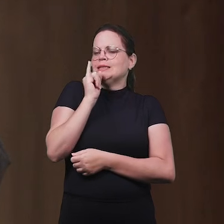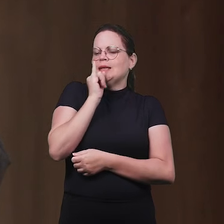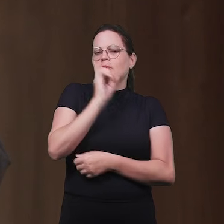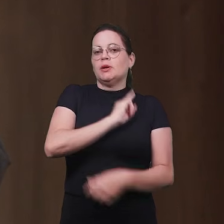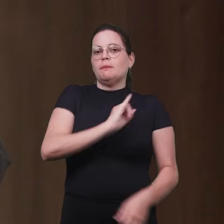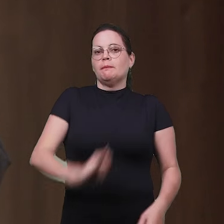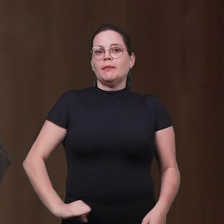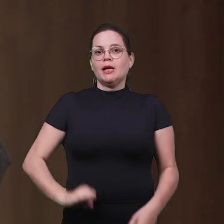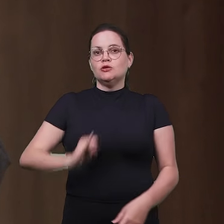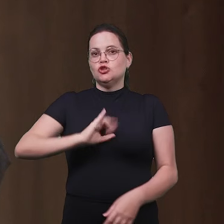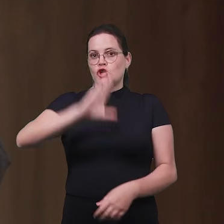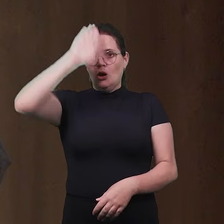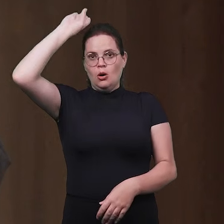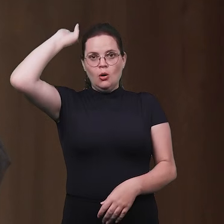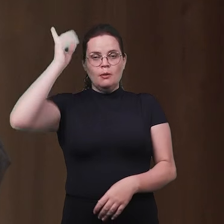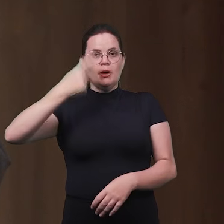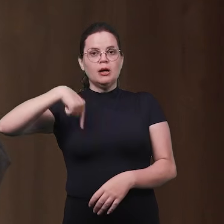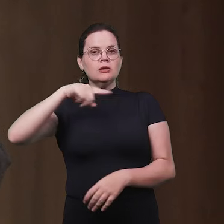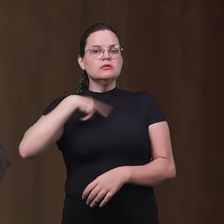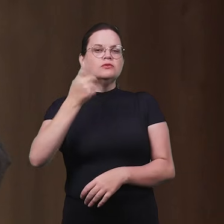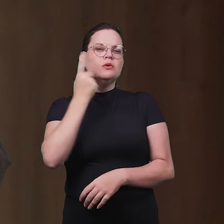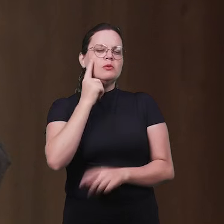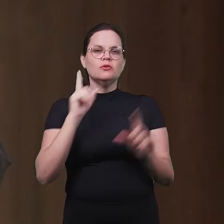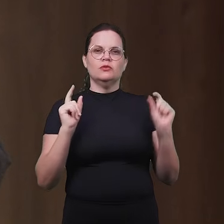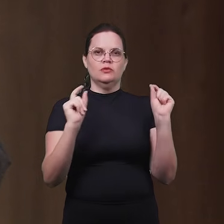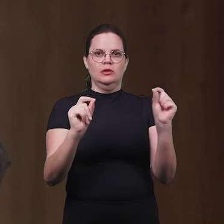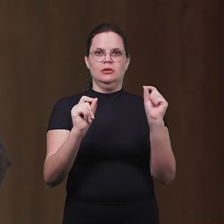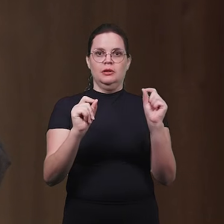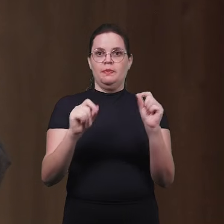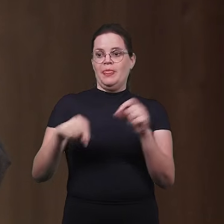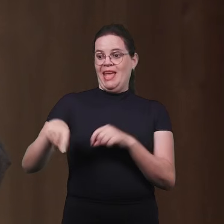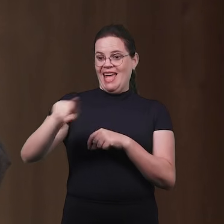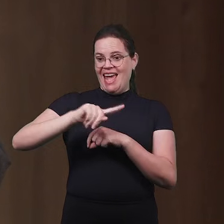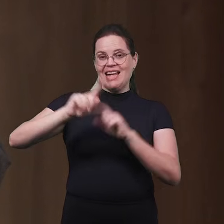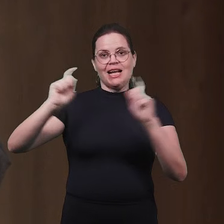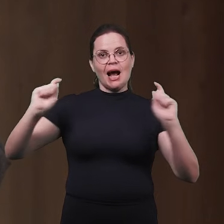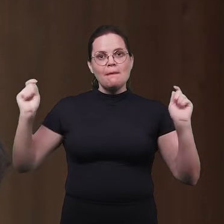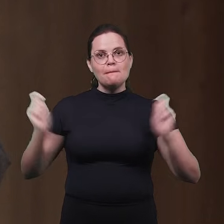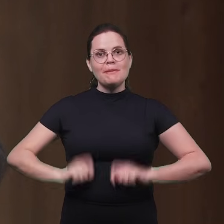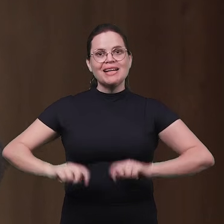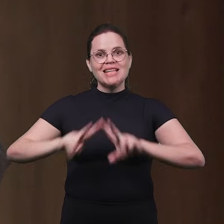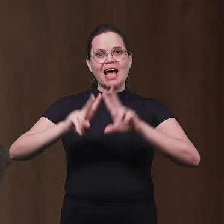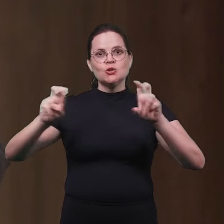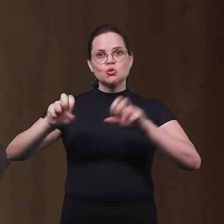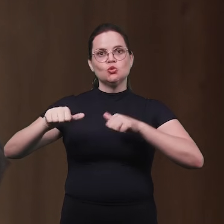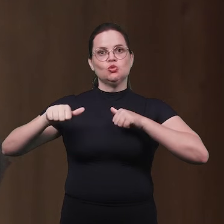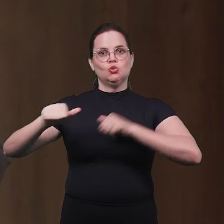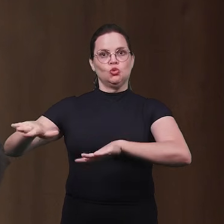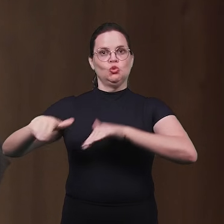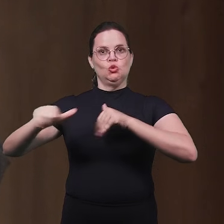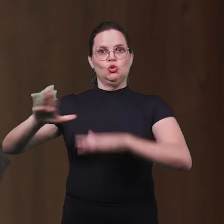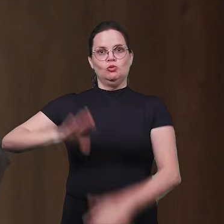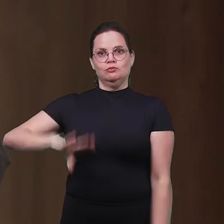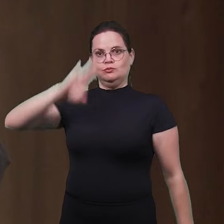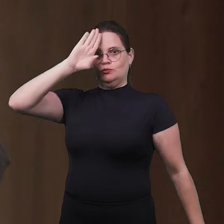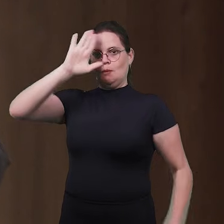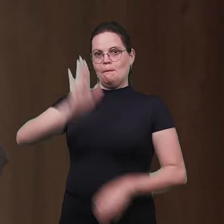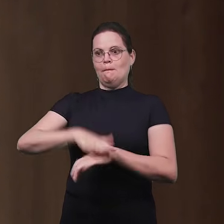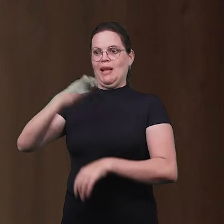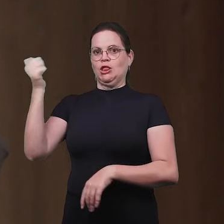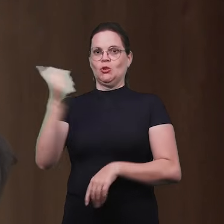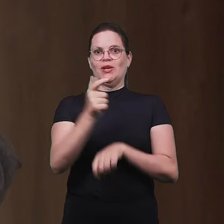Romano, porque nós vamos ver que a capacidade bélica supera a capacidade de